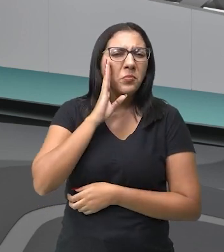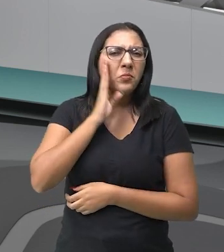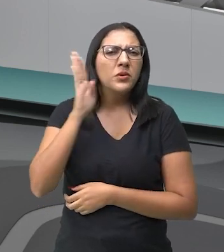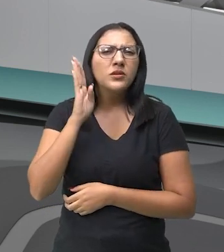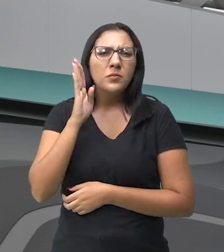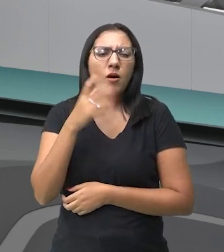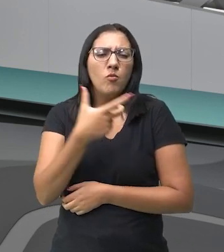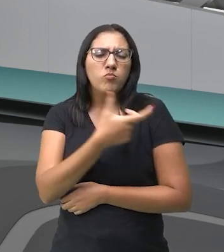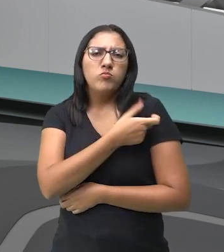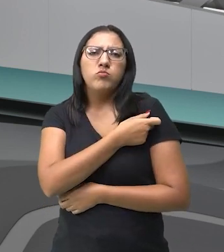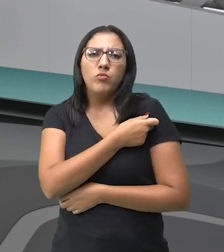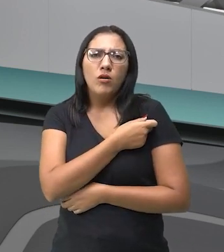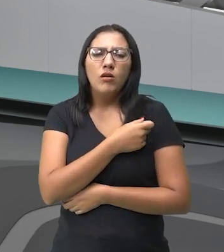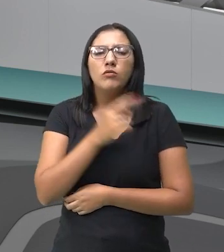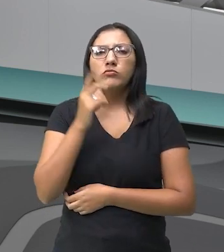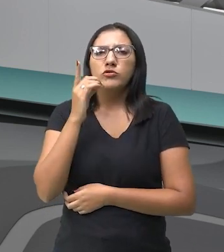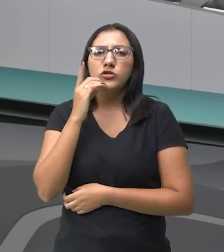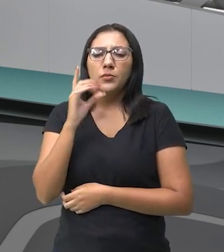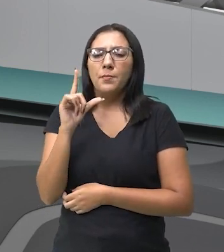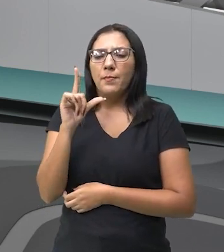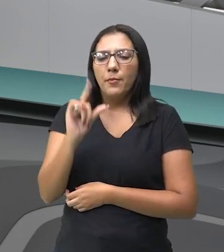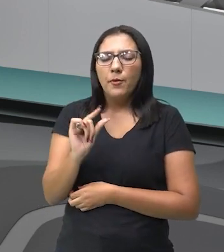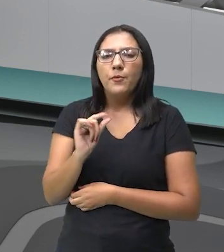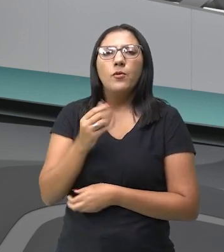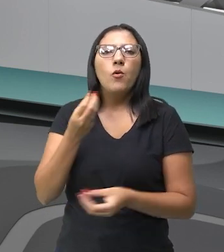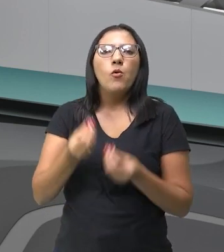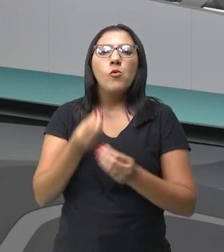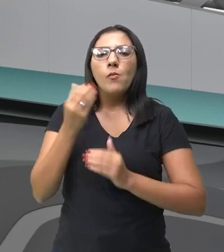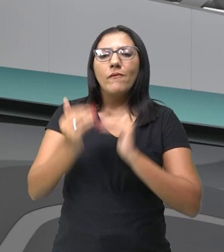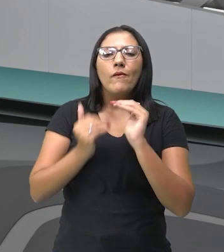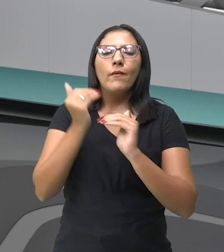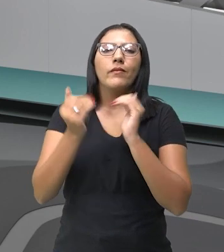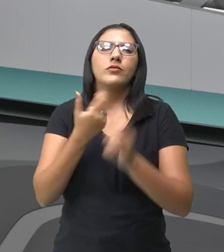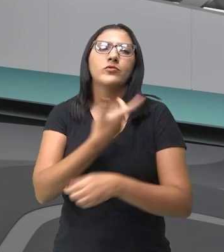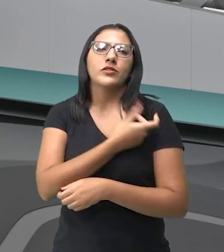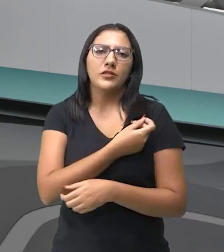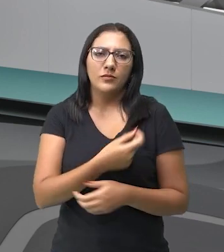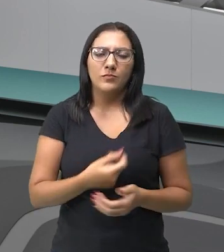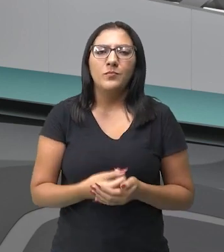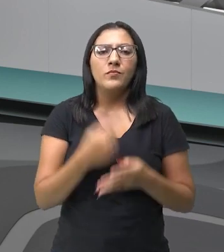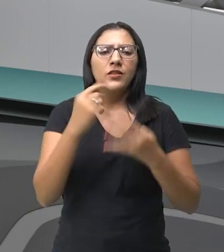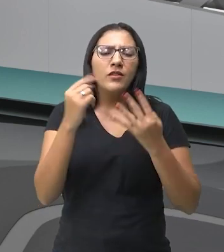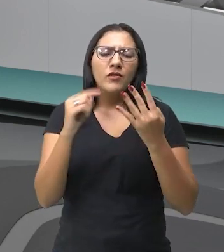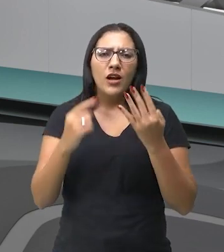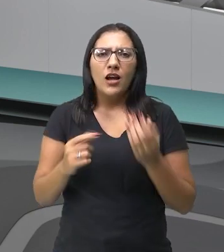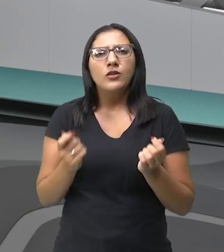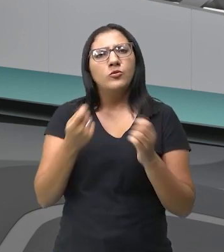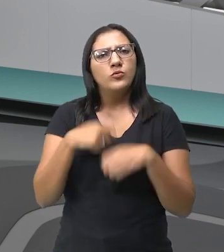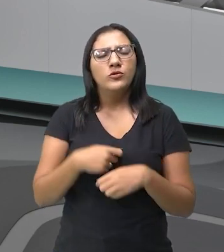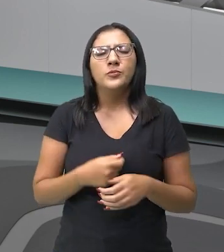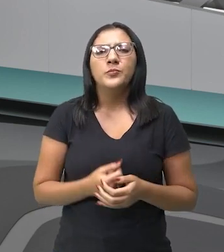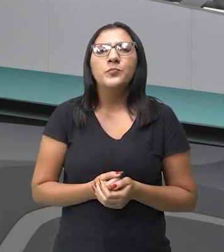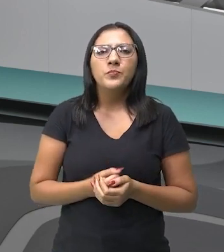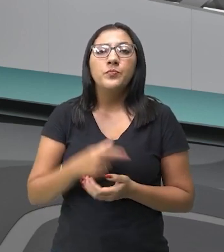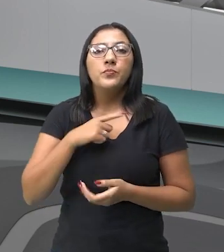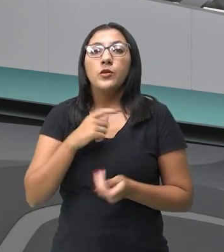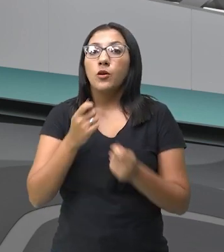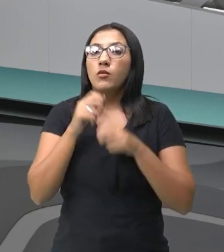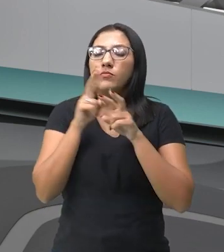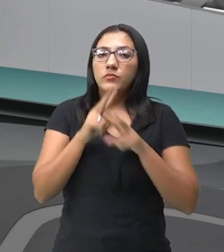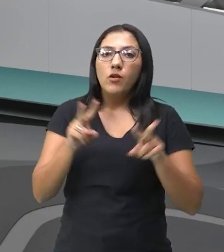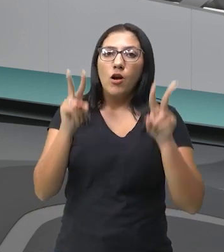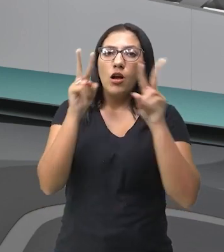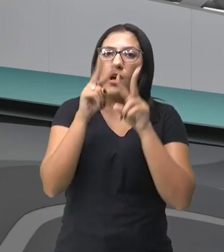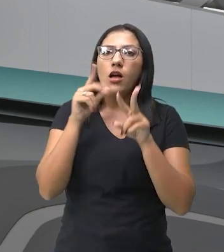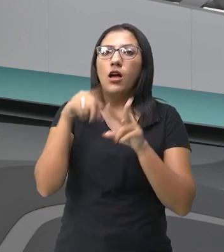que menos se aplicou doses, como é que está a evolução do processo e assim por diante. A gente consegue